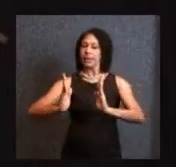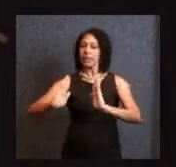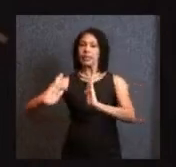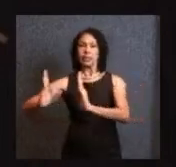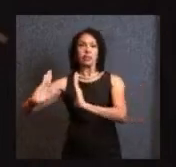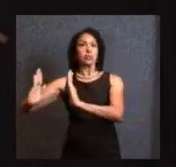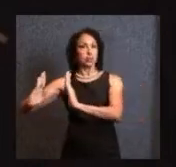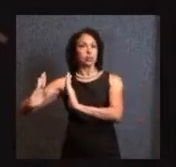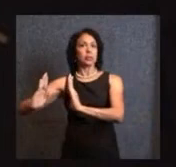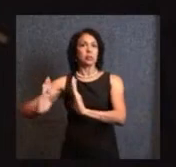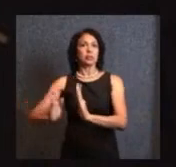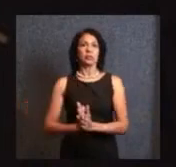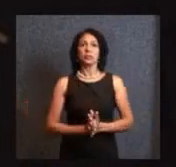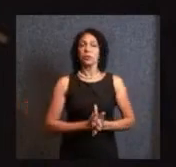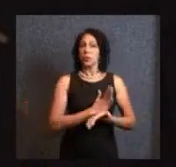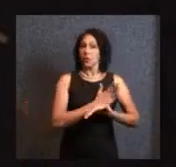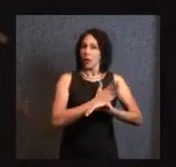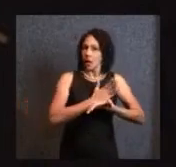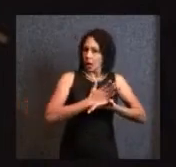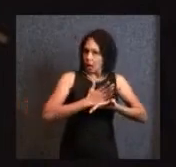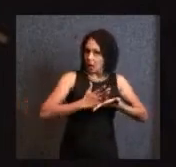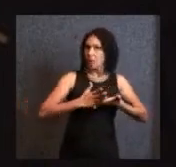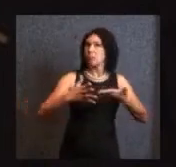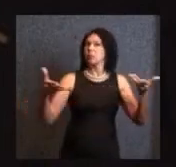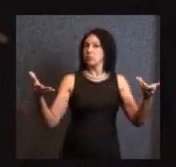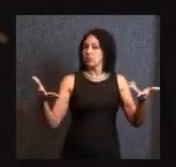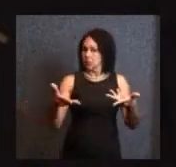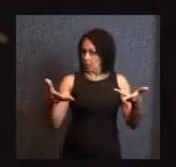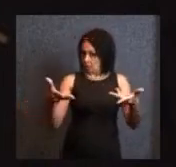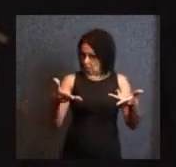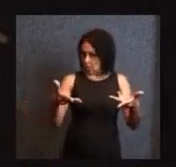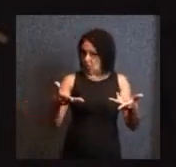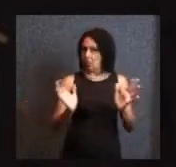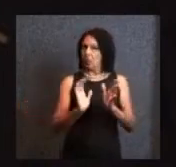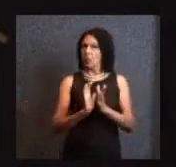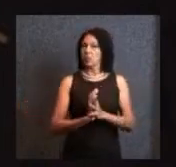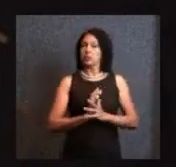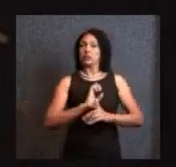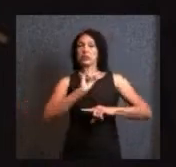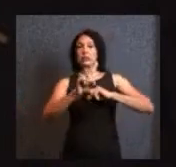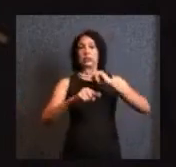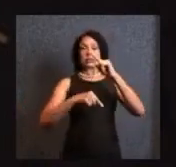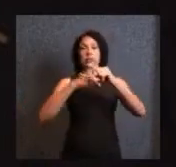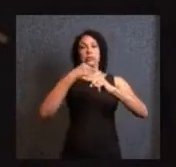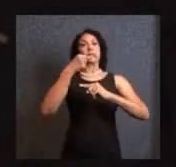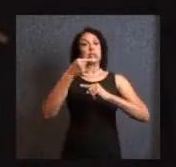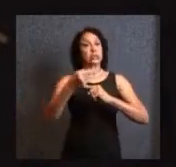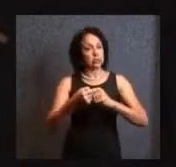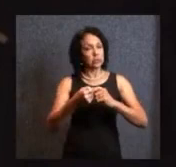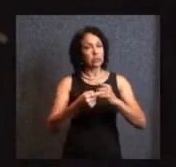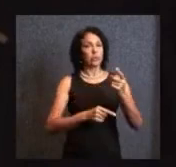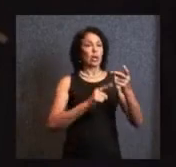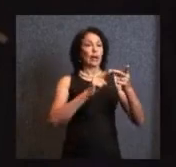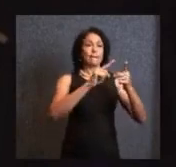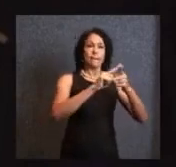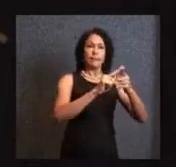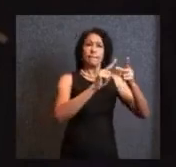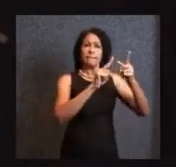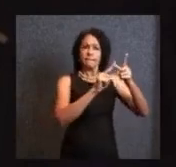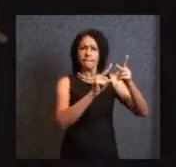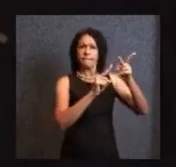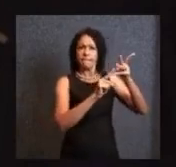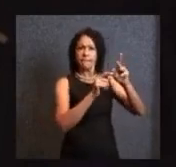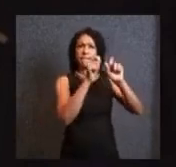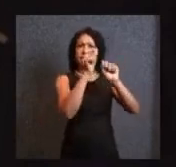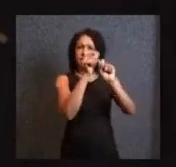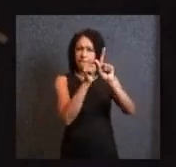ao longo do ano, que se inicia com uma avaliação diagnóstica. Essa avaliação é voltada para